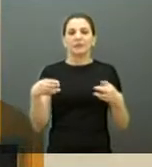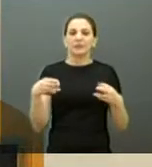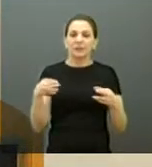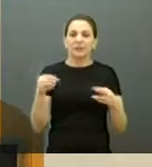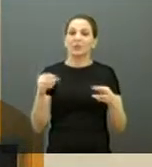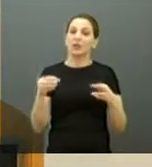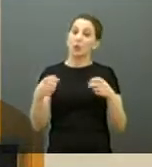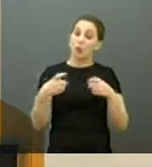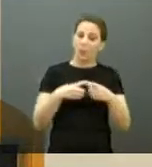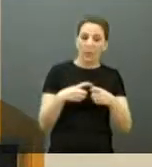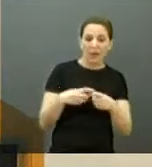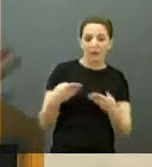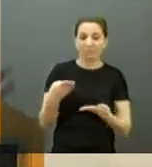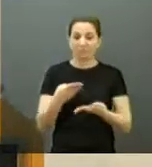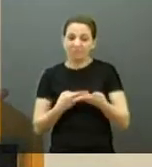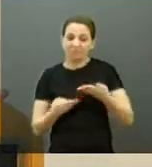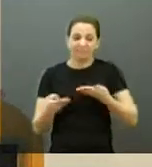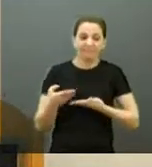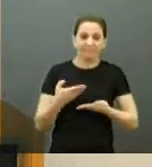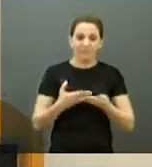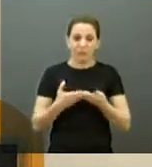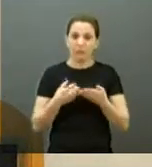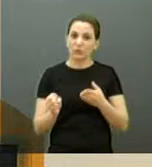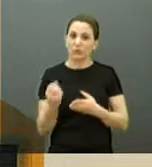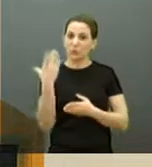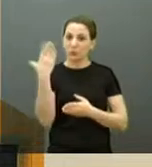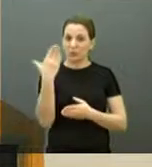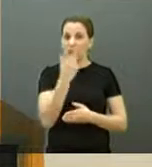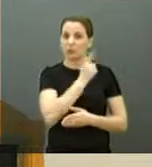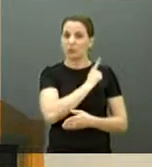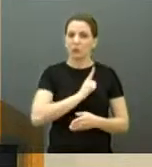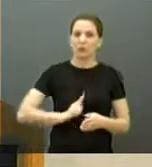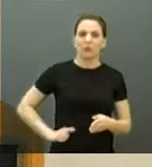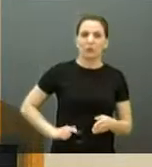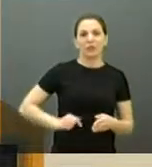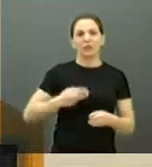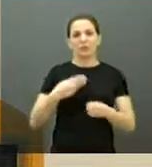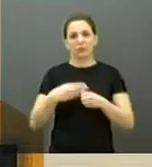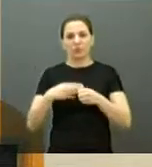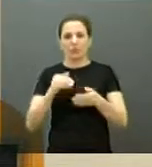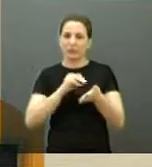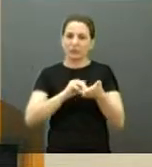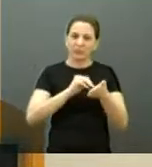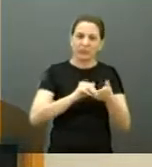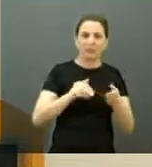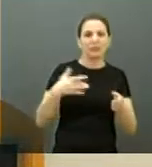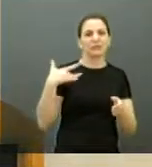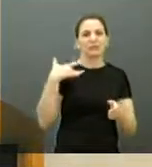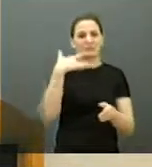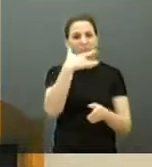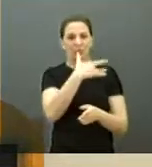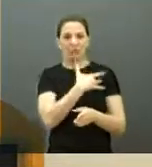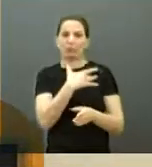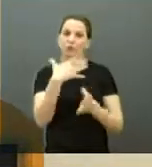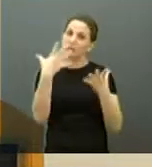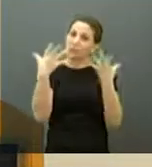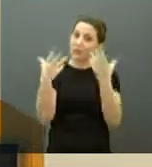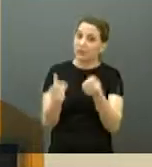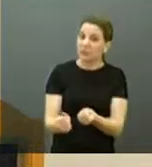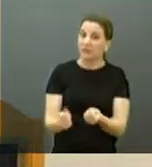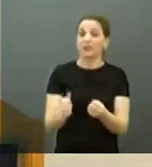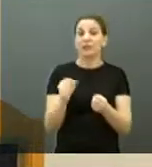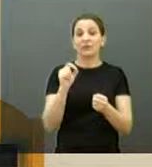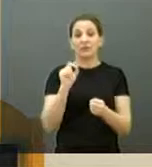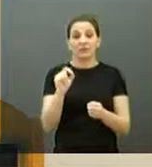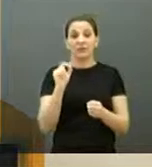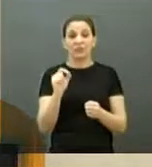dos médicos, mas também o que acontecia dentro do governo municipal, dentro da Secretaria de Saúde, que permitia ou que eventualmente